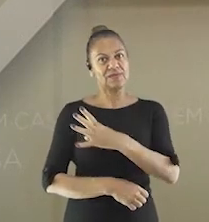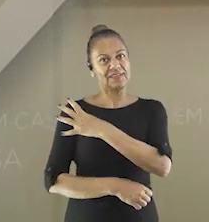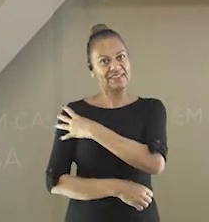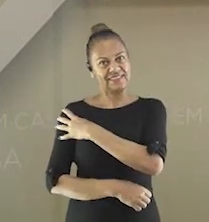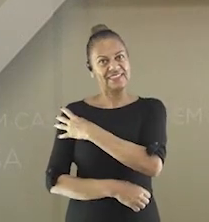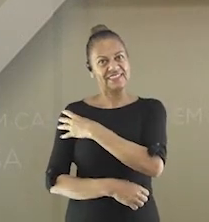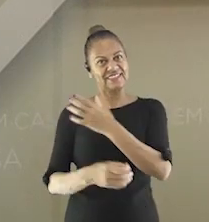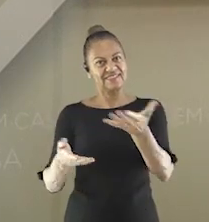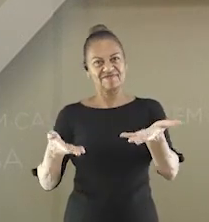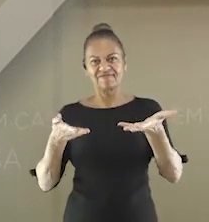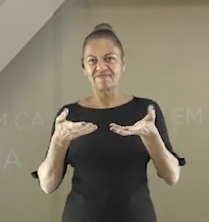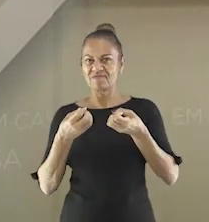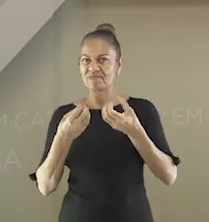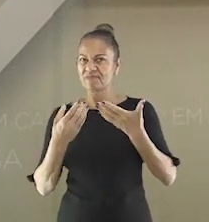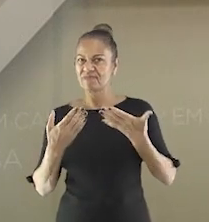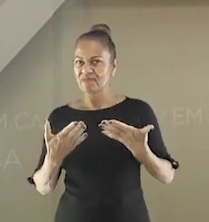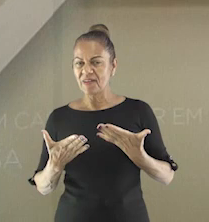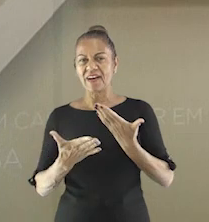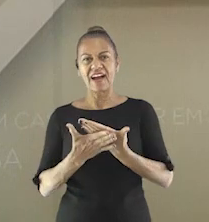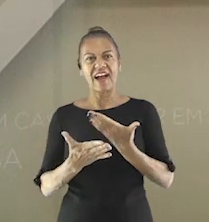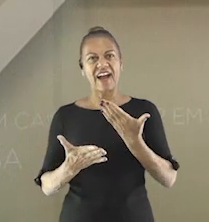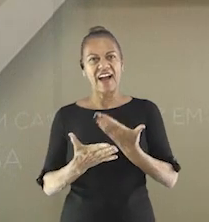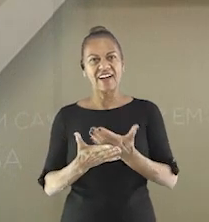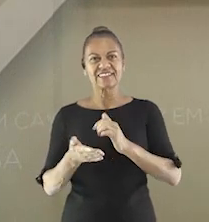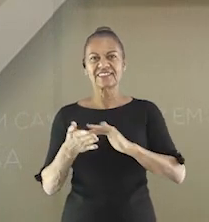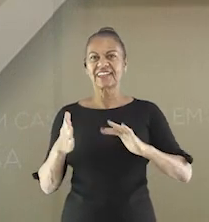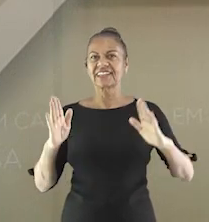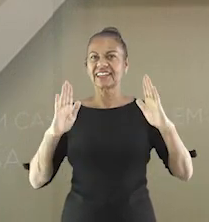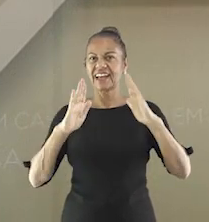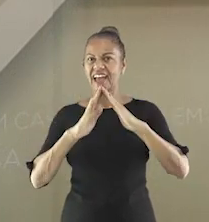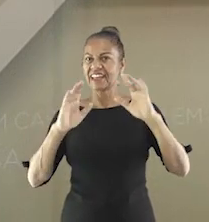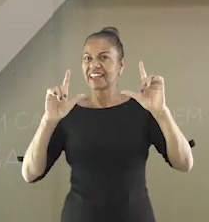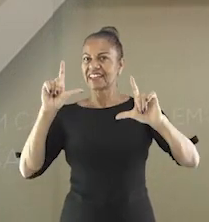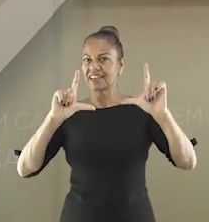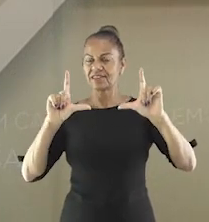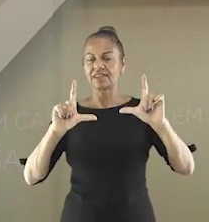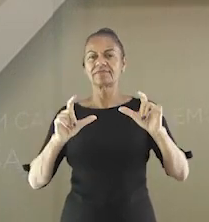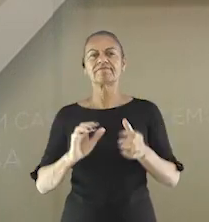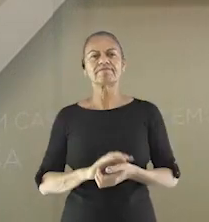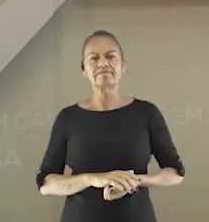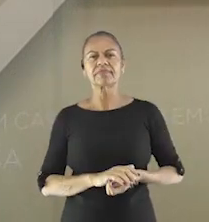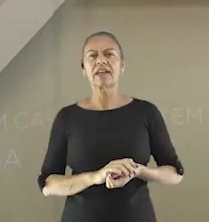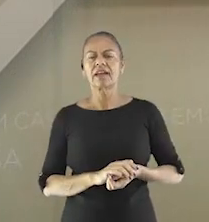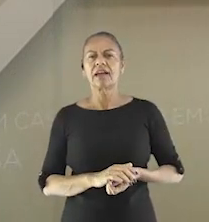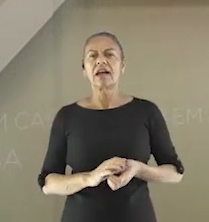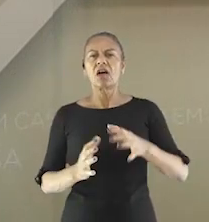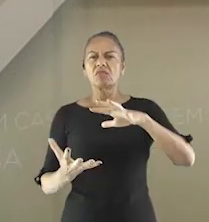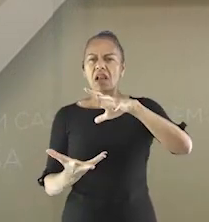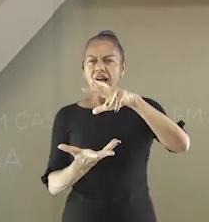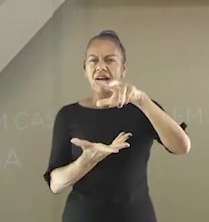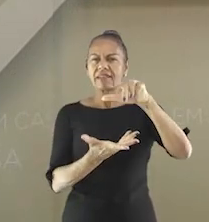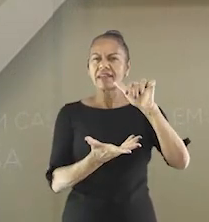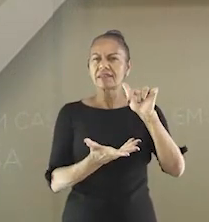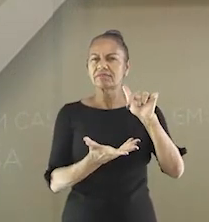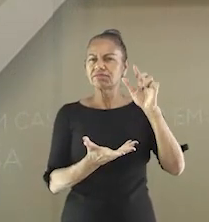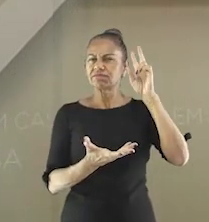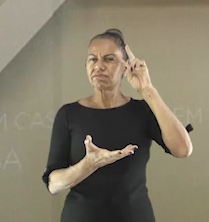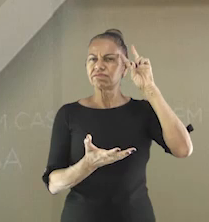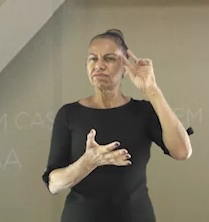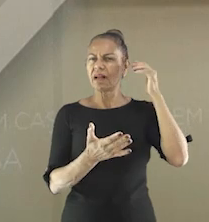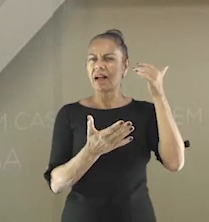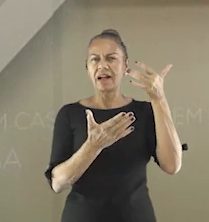bem-vindos a mais uma aula do TV em Casa na TV. Na história do planeta, tanto o calor quanto a falta dele